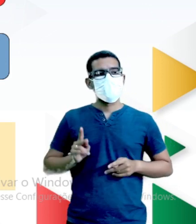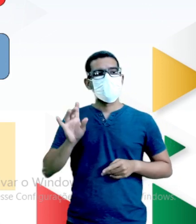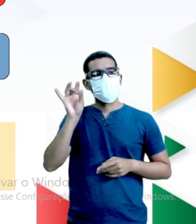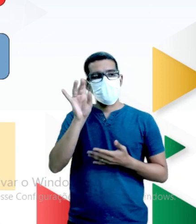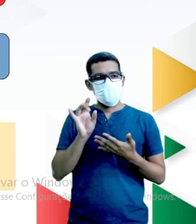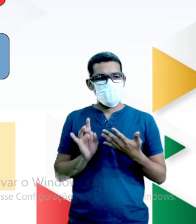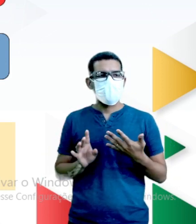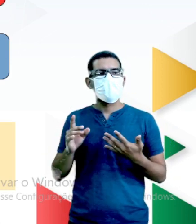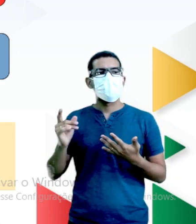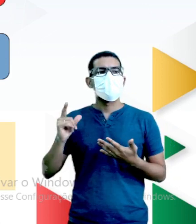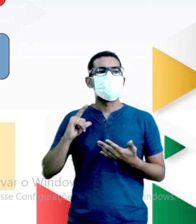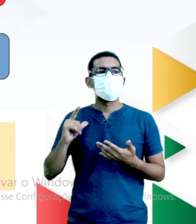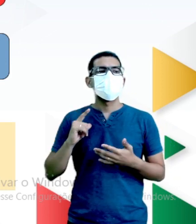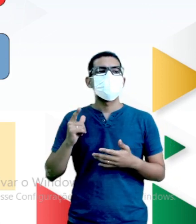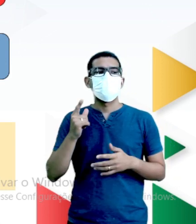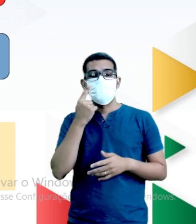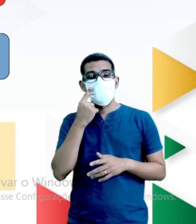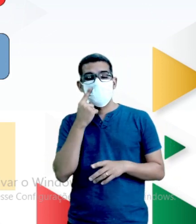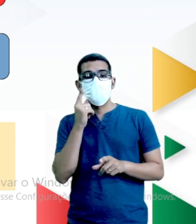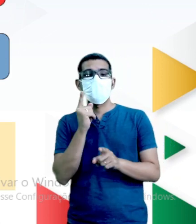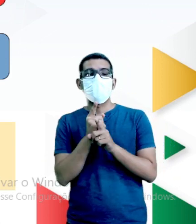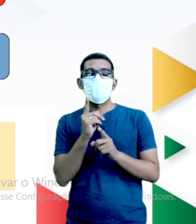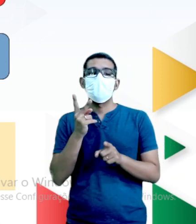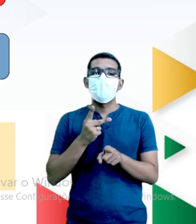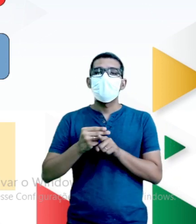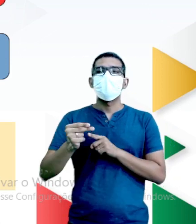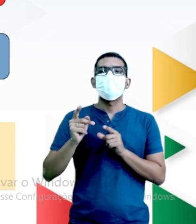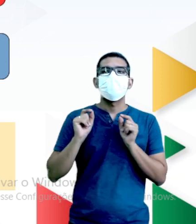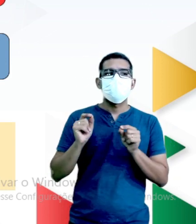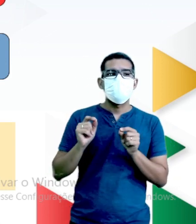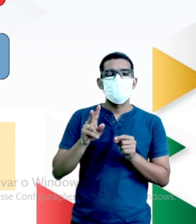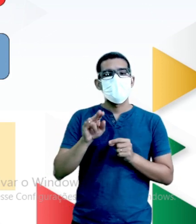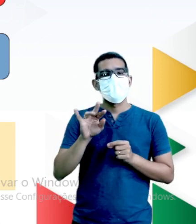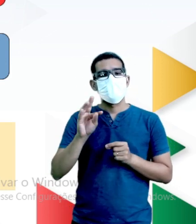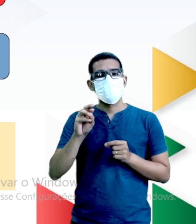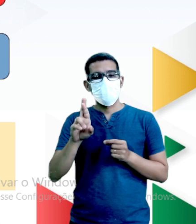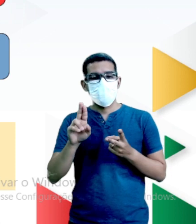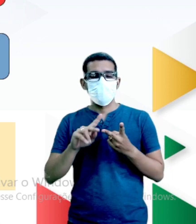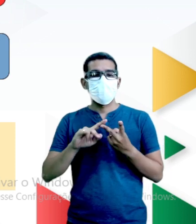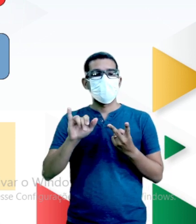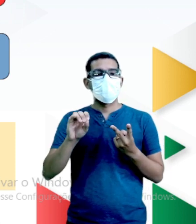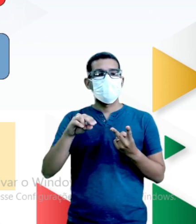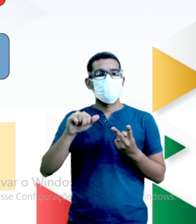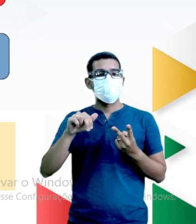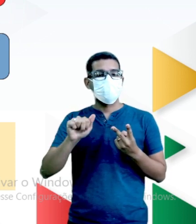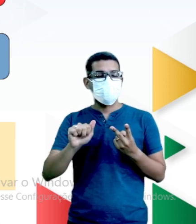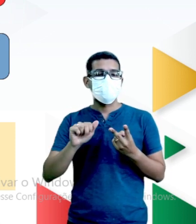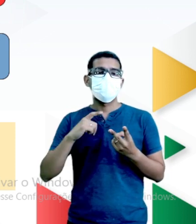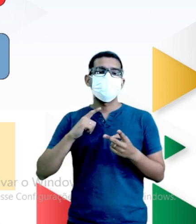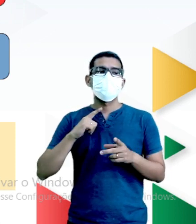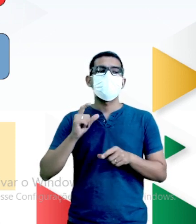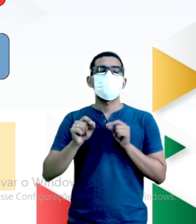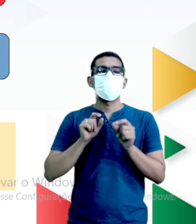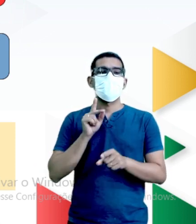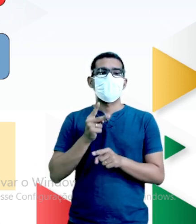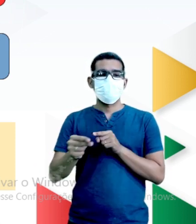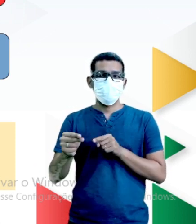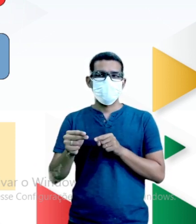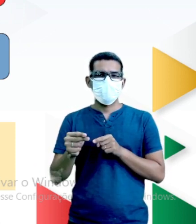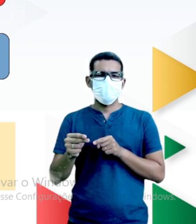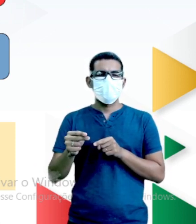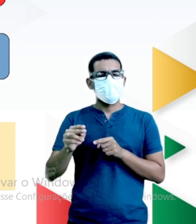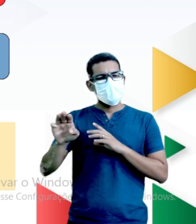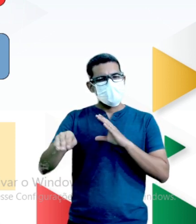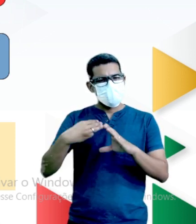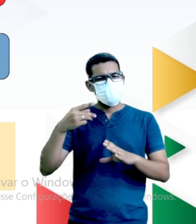participante obteve e quem venceu a partida. Ou Vitor ou Joana obteve maior números primos. Quem foi? Manda pra